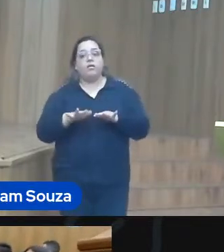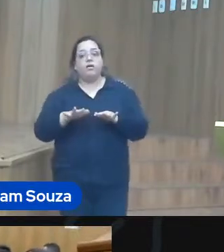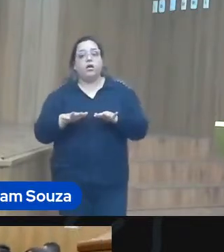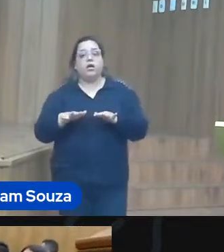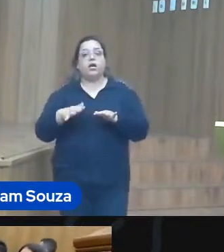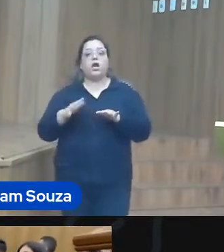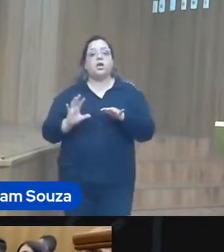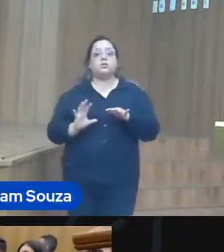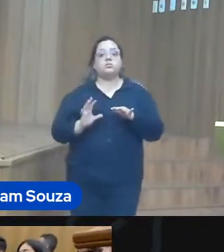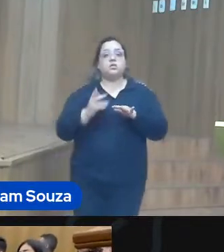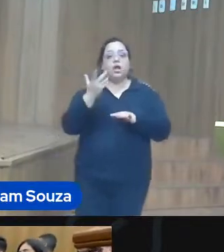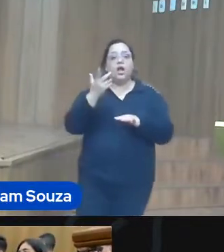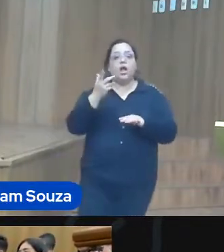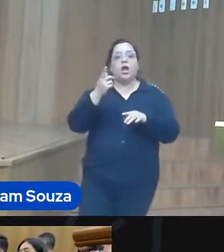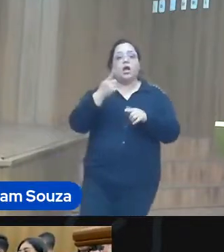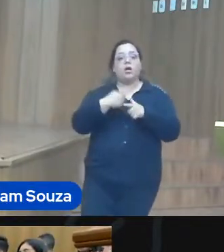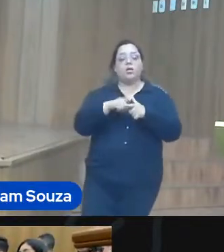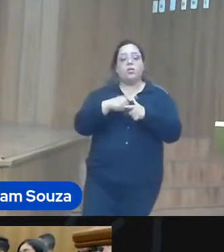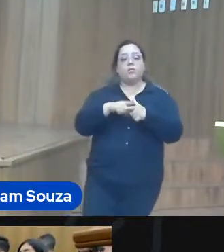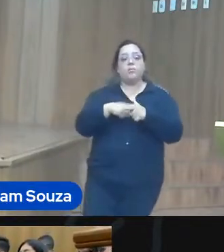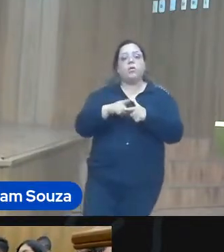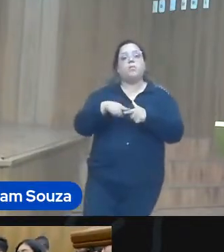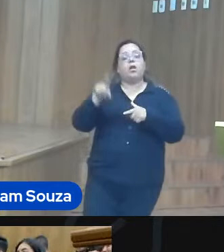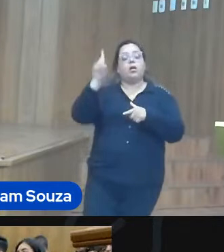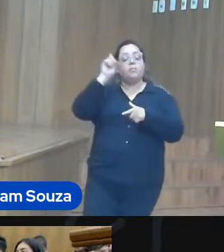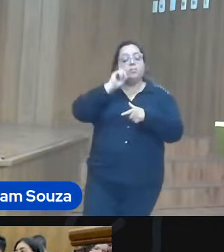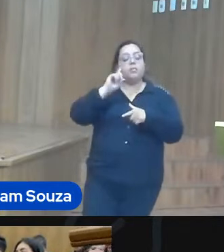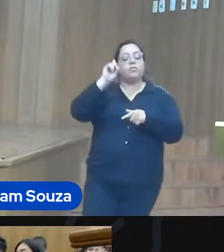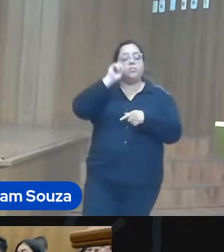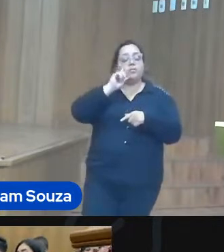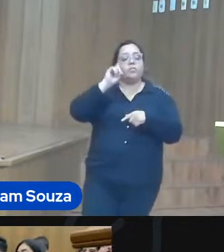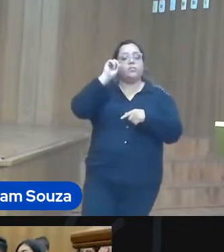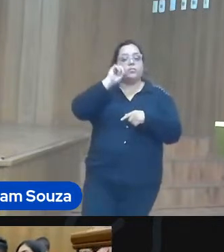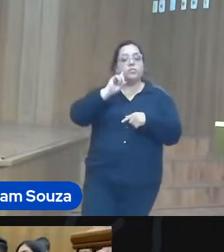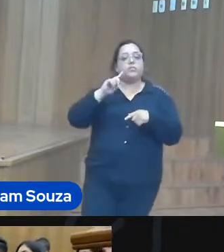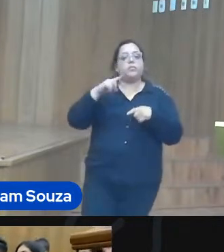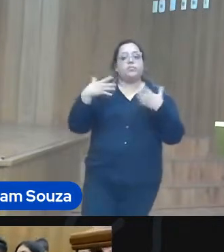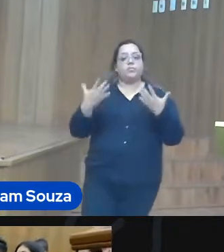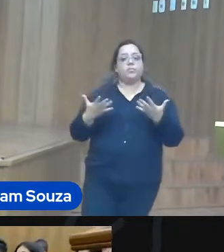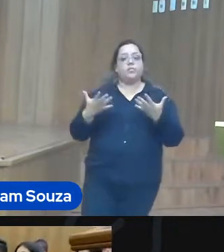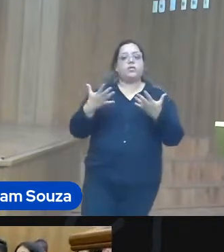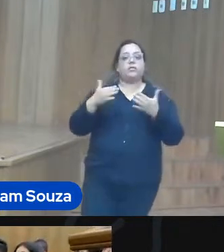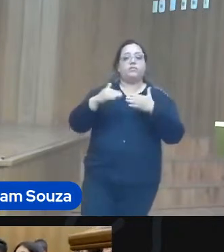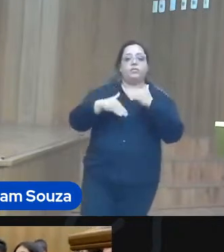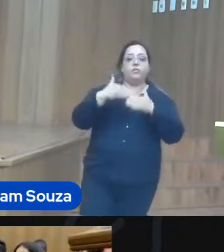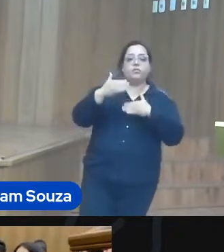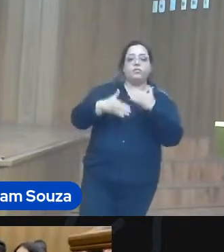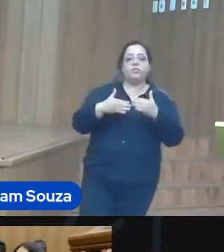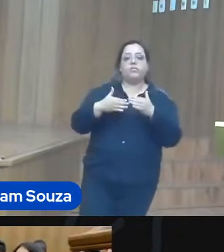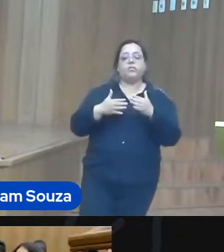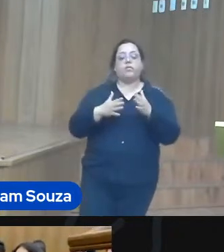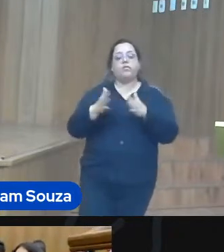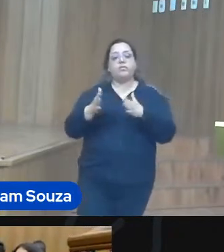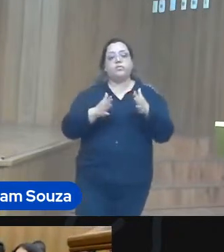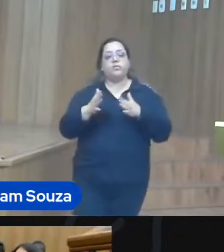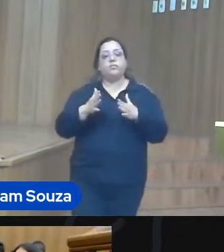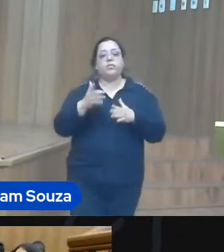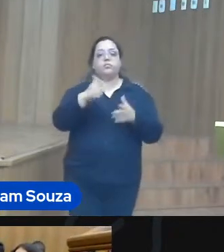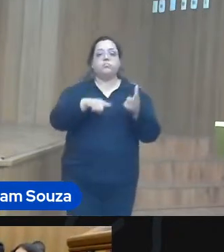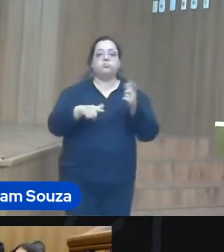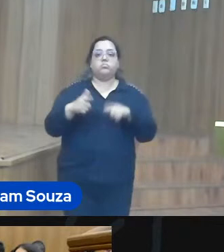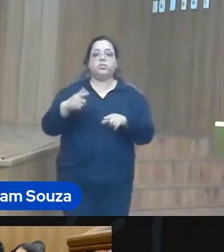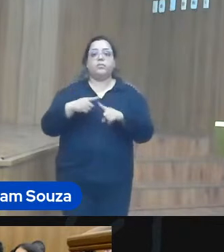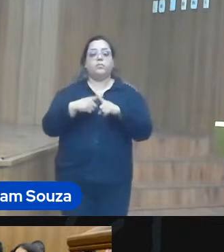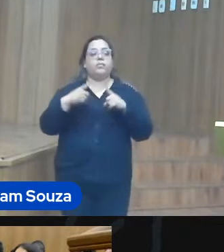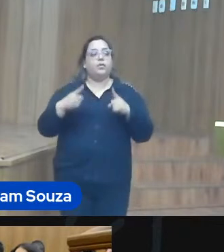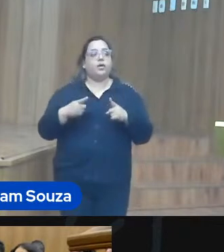no cotidiano, de problemas na vida, que se compõem, que se dinamizam uns com os outros, mas